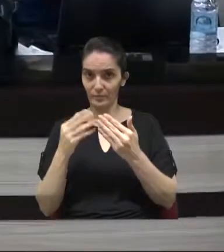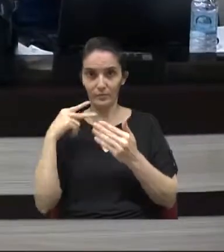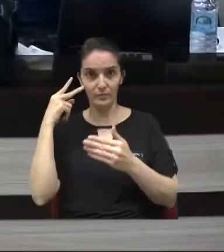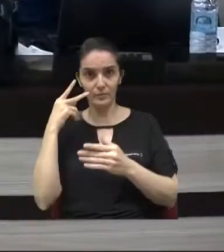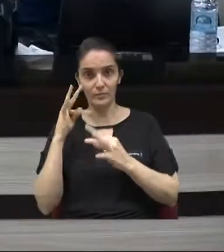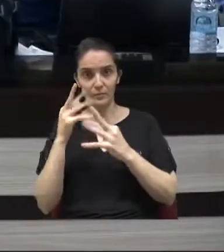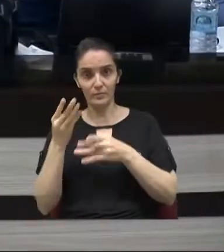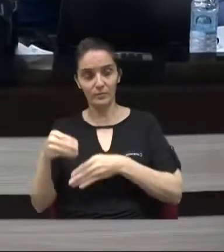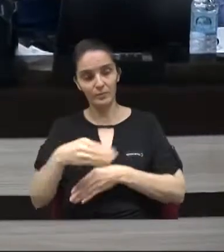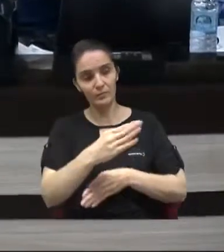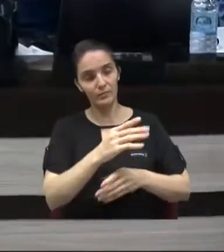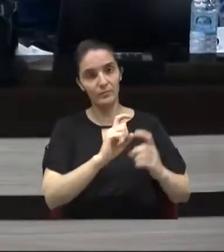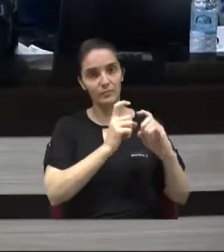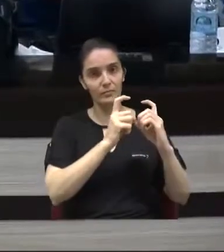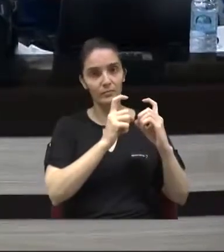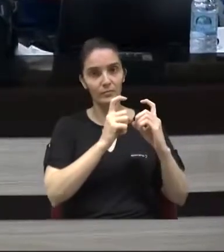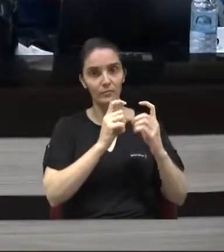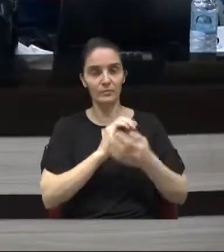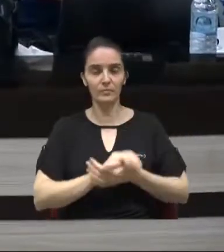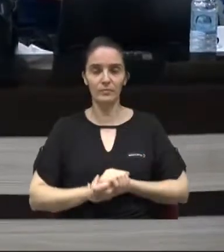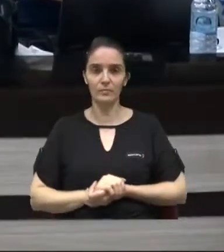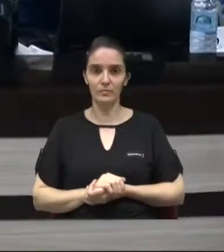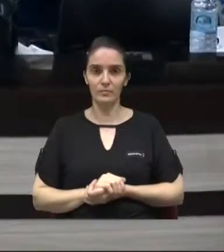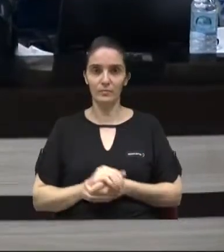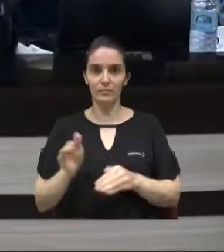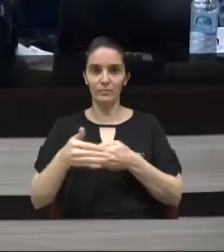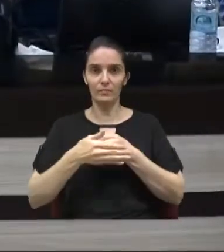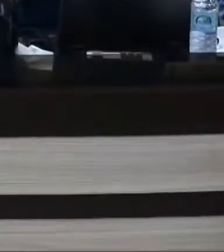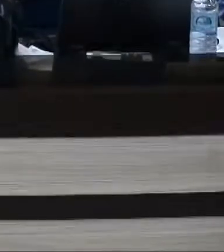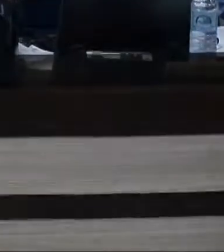de reuniões. A sessão está suspensa.